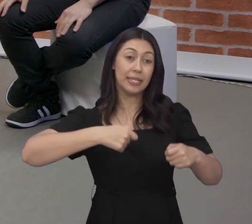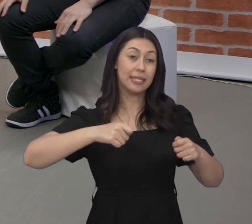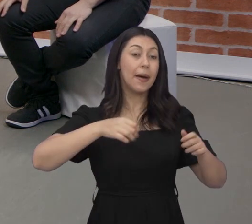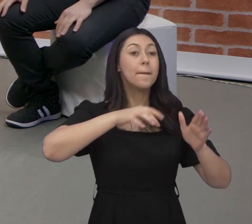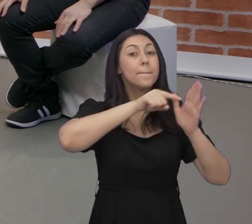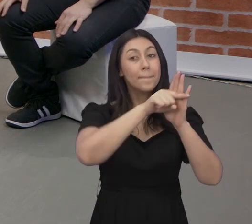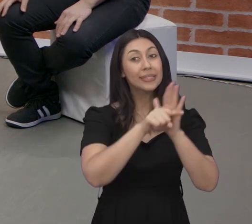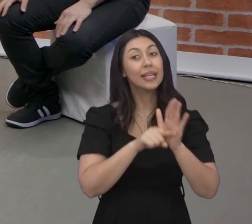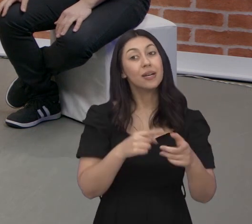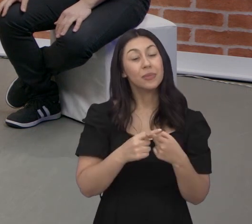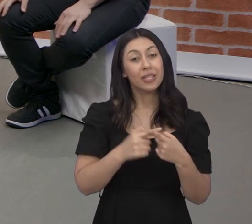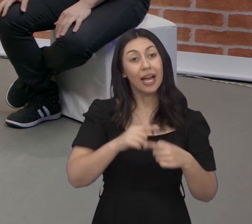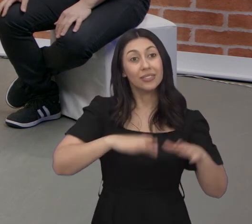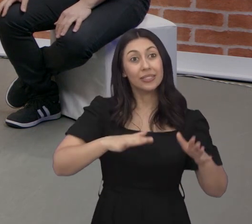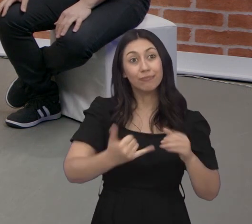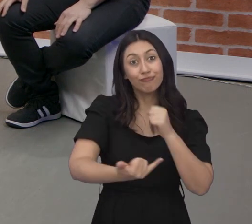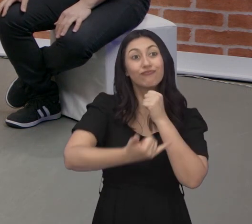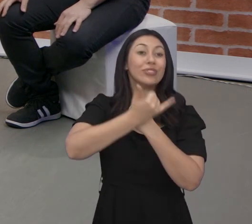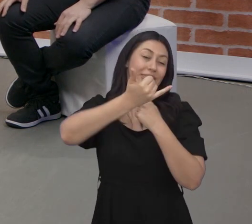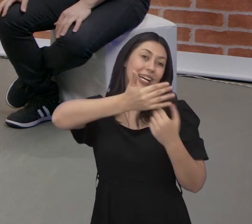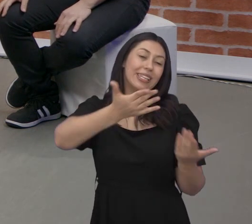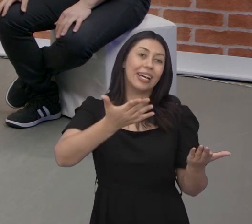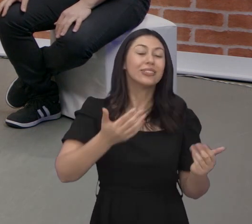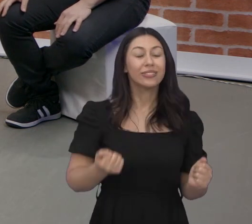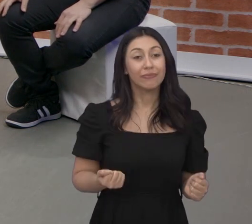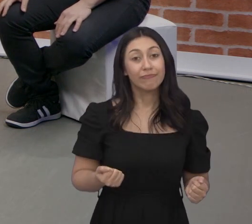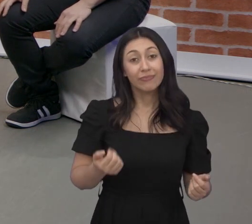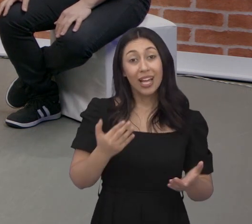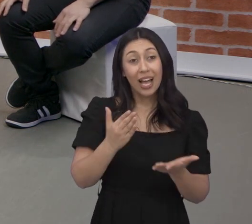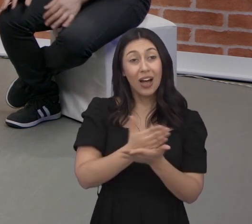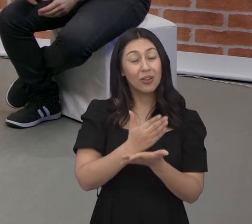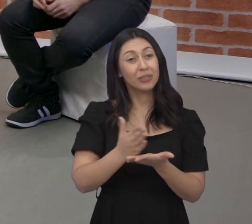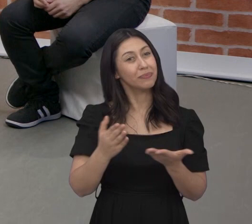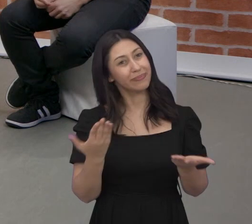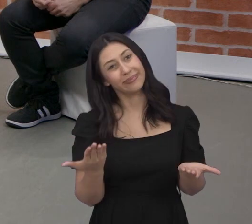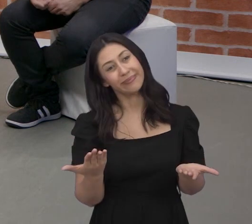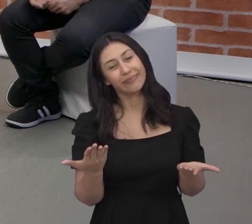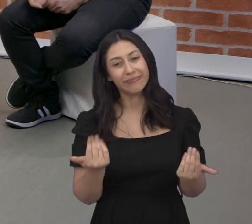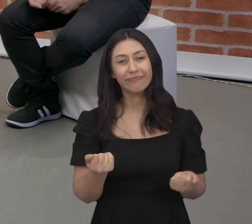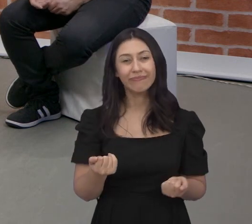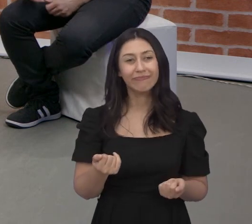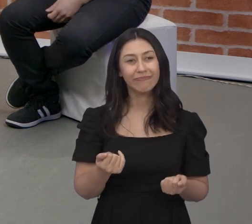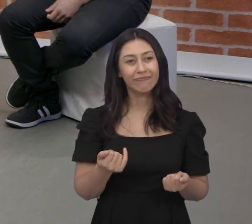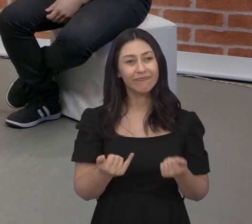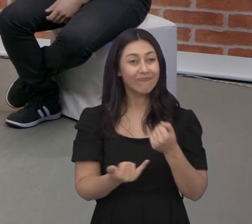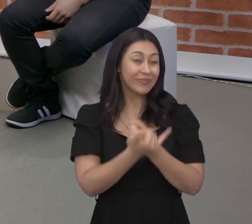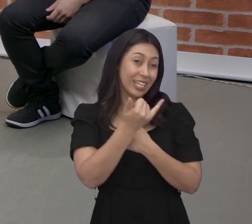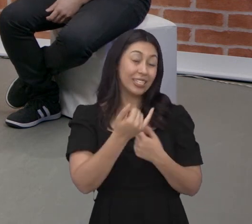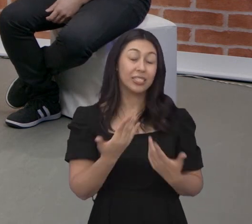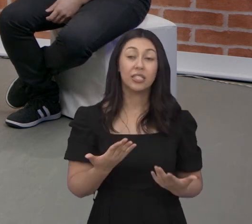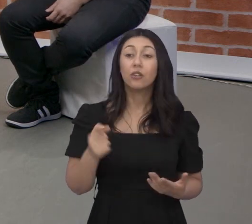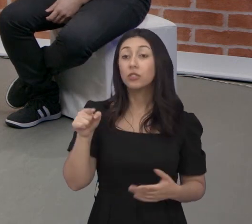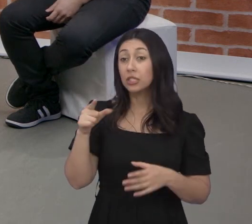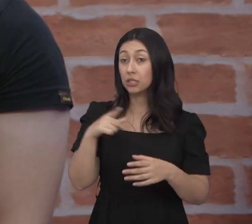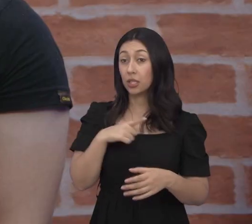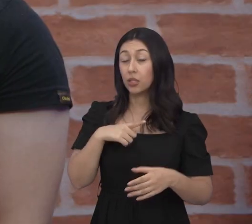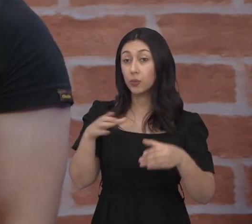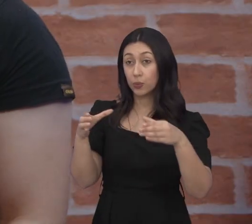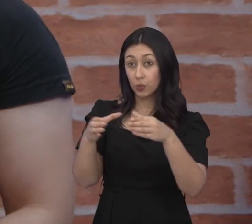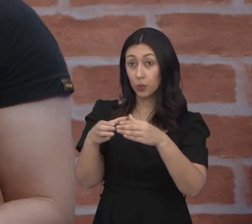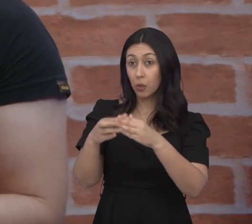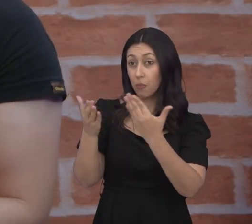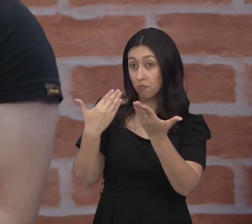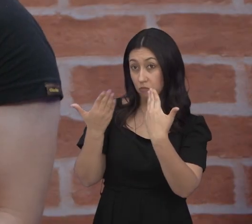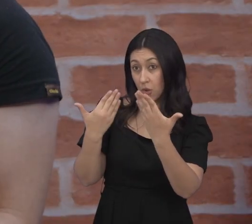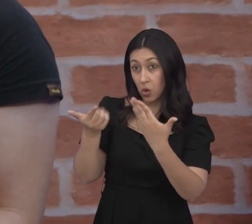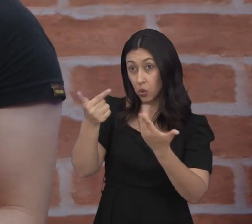bastante. Porque senão a gente acaba caindo em arapucas aí, né? Tem gente que, infelizmente, acaba mal intencionada também. Então, e você tem um grupo, Renato, que você conversa